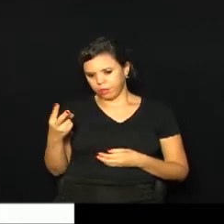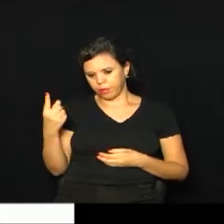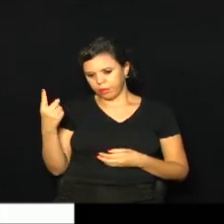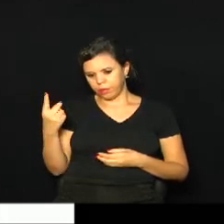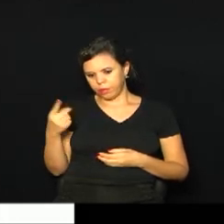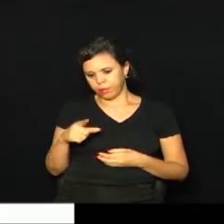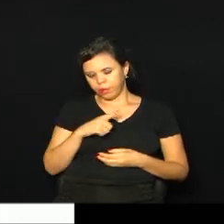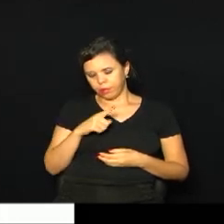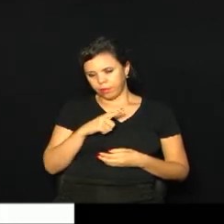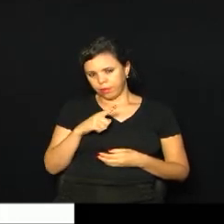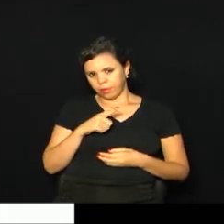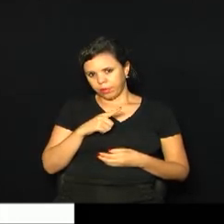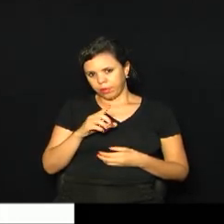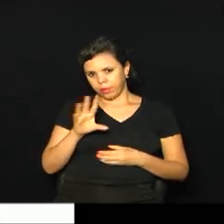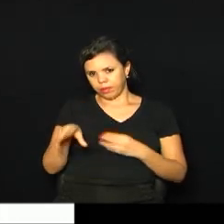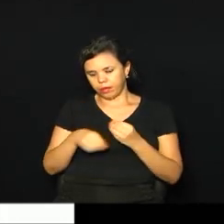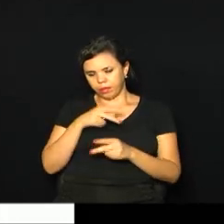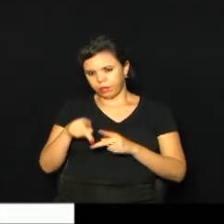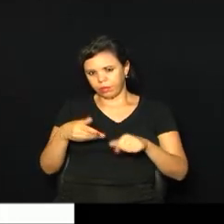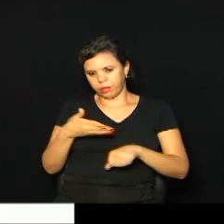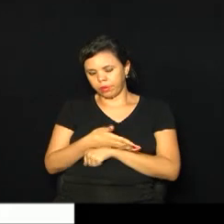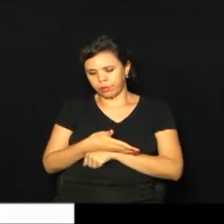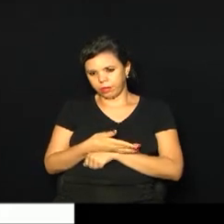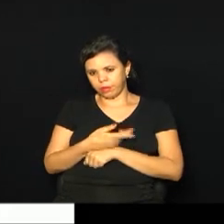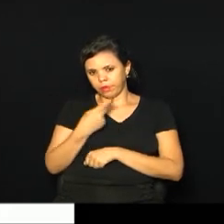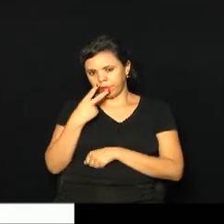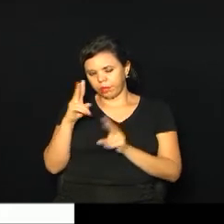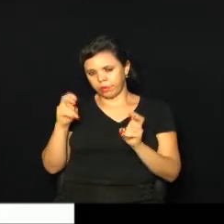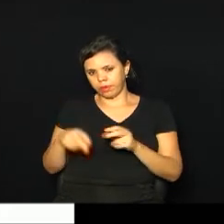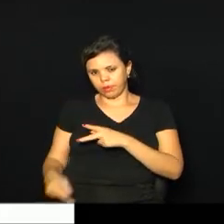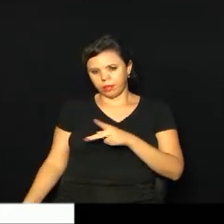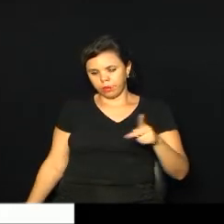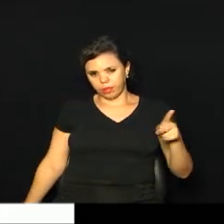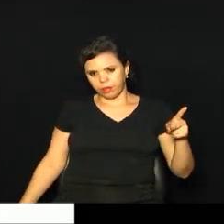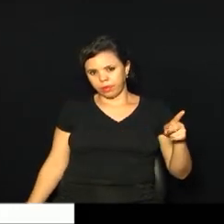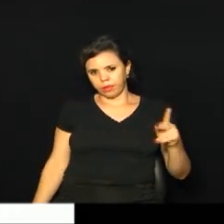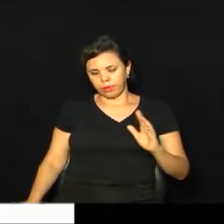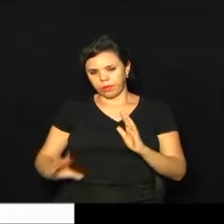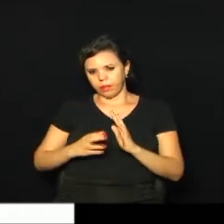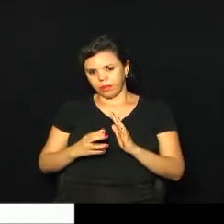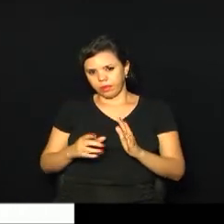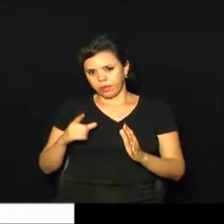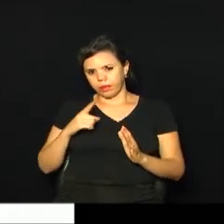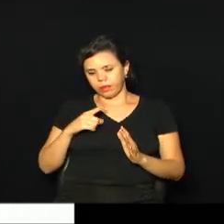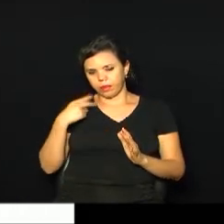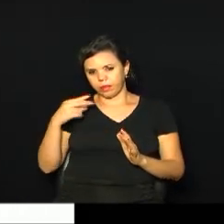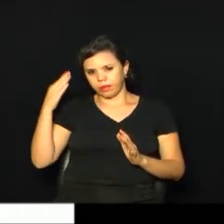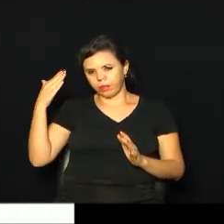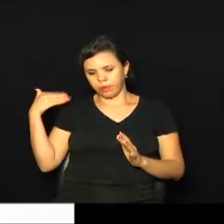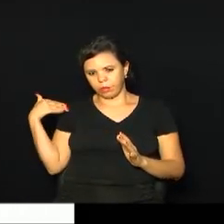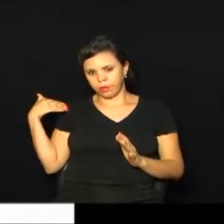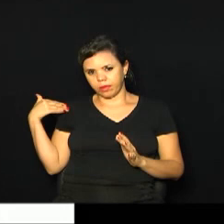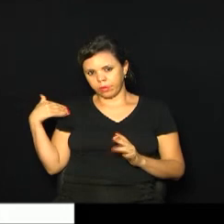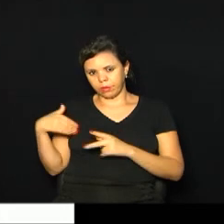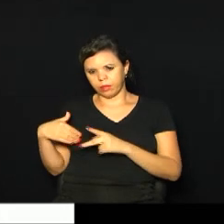E aí você tem a composição, então quando a Mirna estava falando sobre o presidente, sobre os partidos, você tem a vereadora Débora Palermo